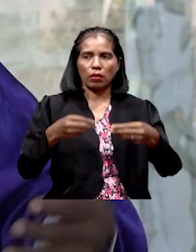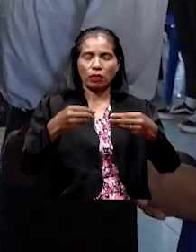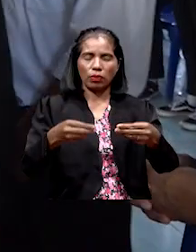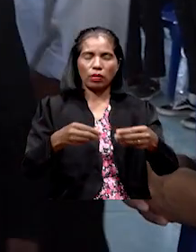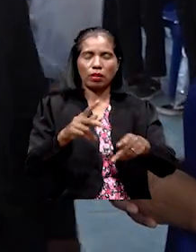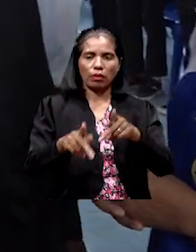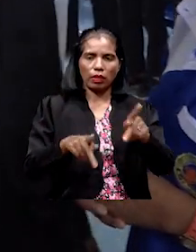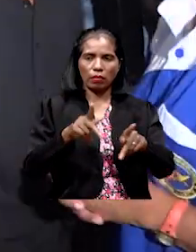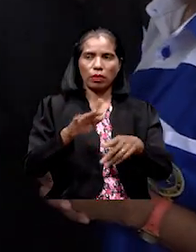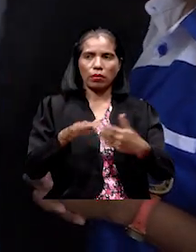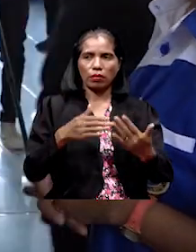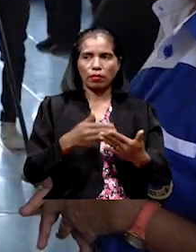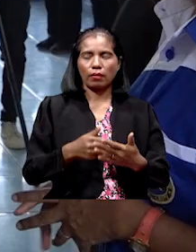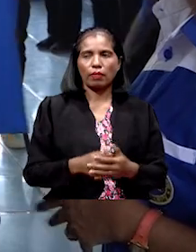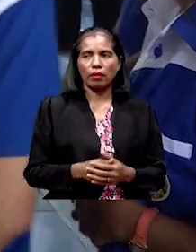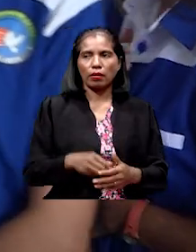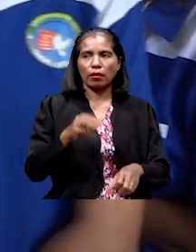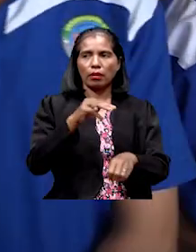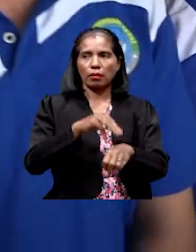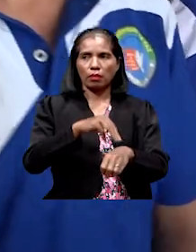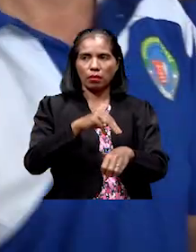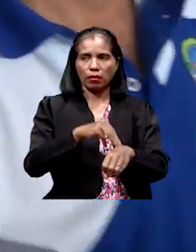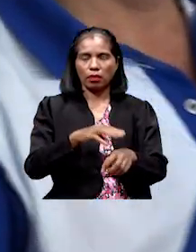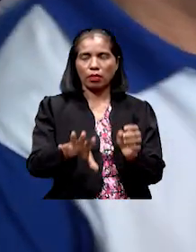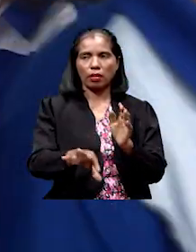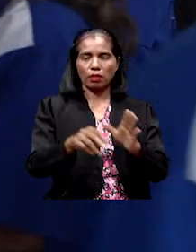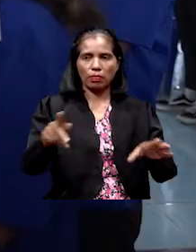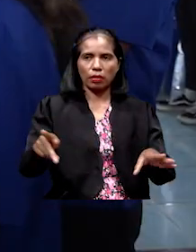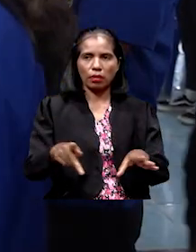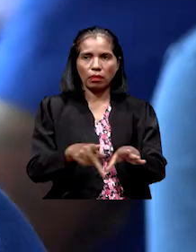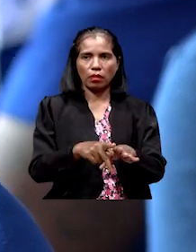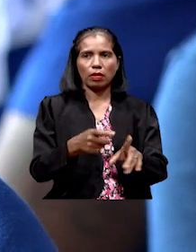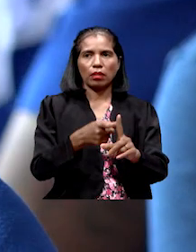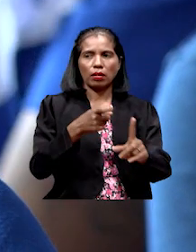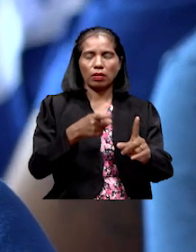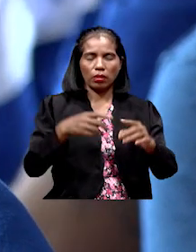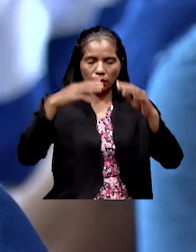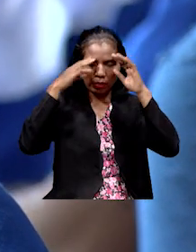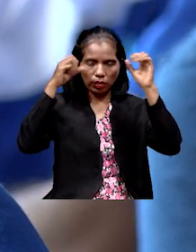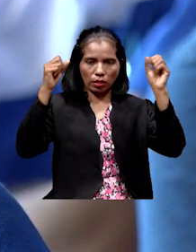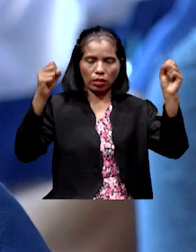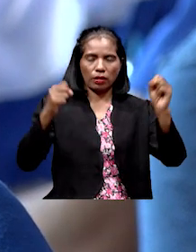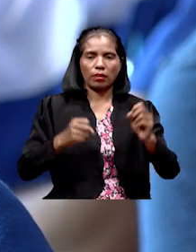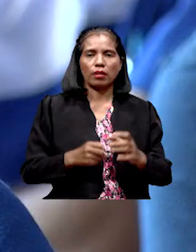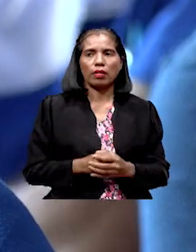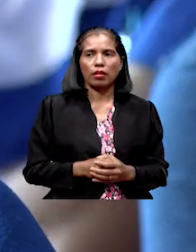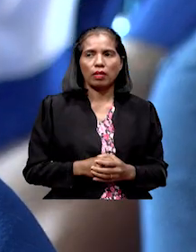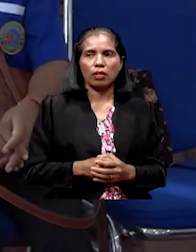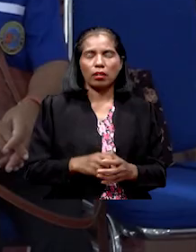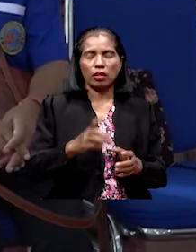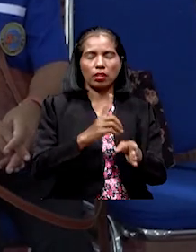ema. Misa quarta-feira sinjas ne, hetan participação máximo husi presidente Fundação Nen Metin,